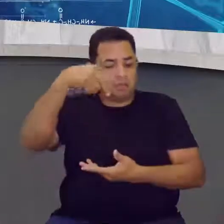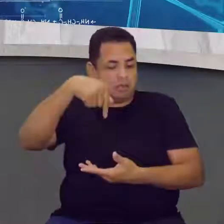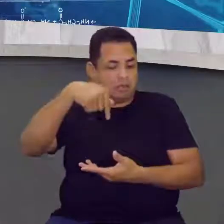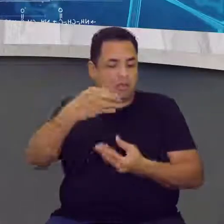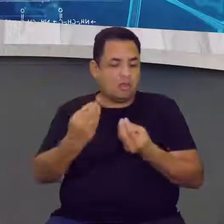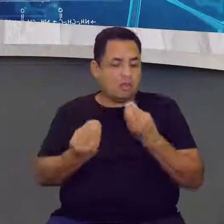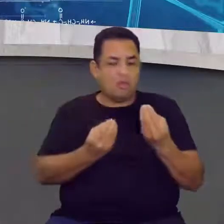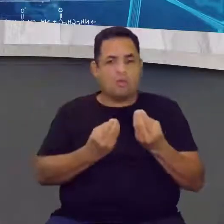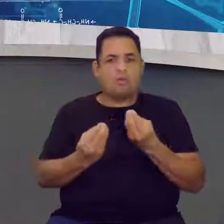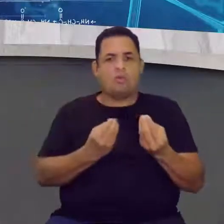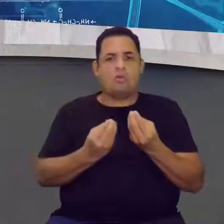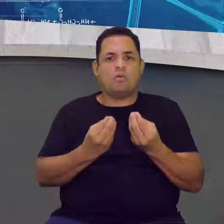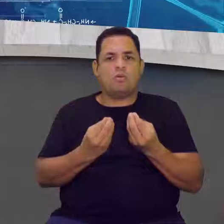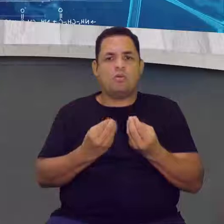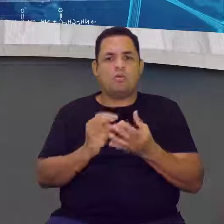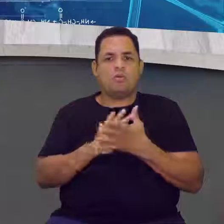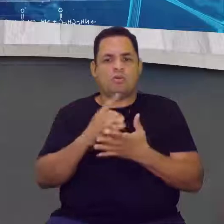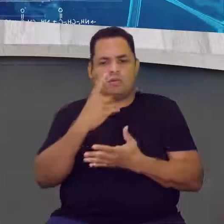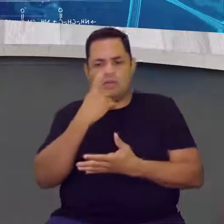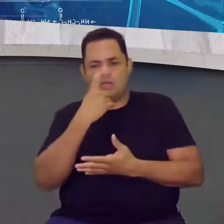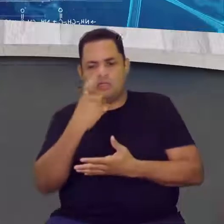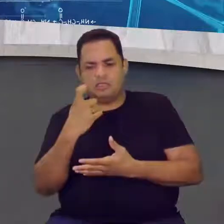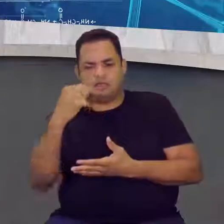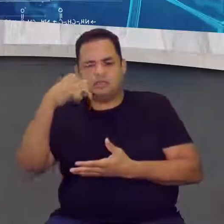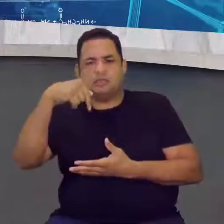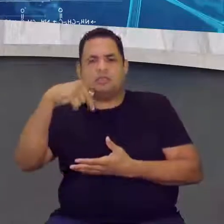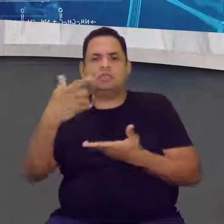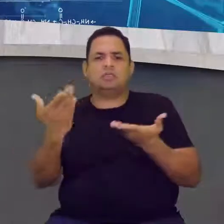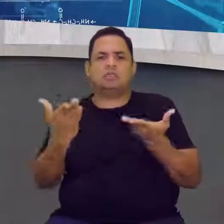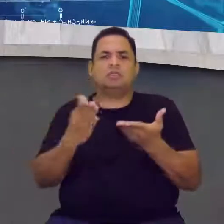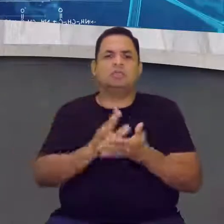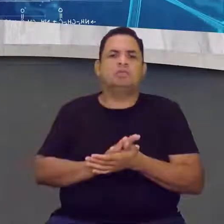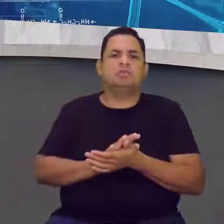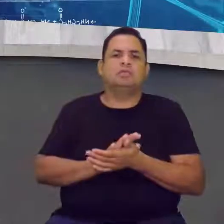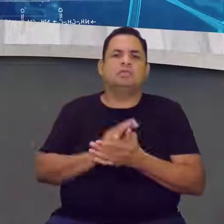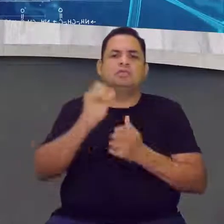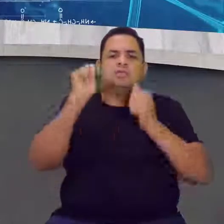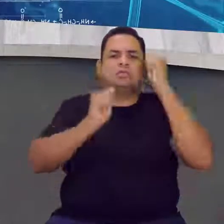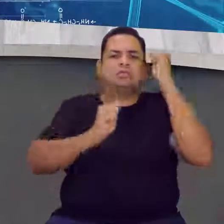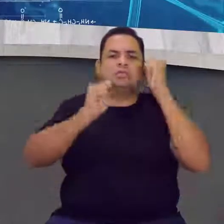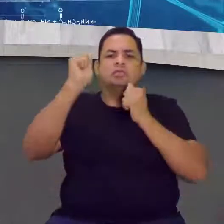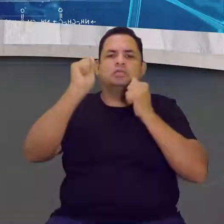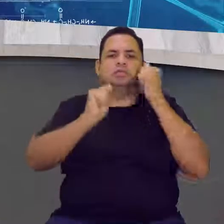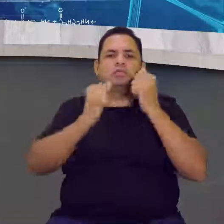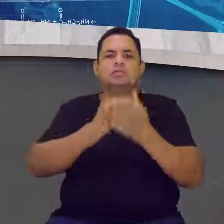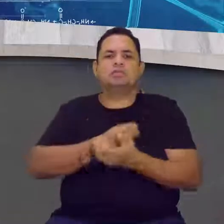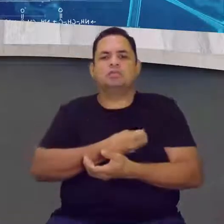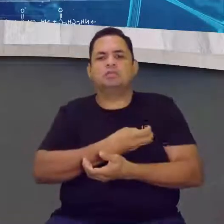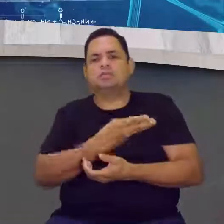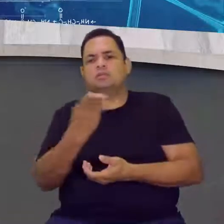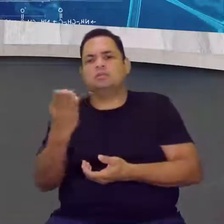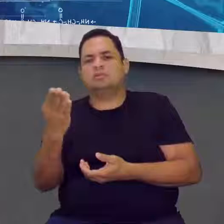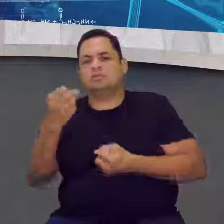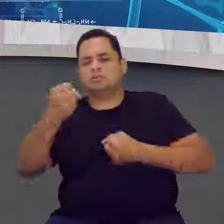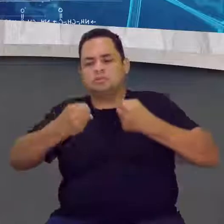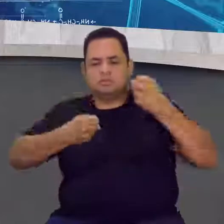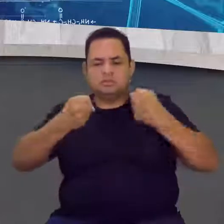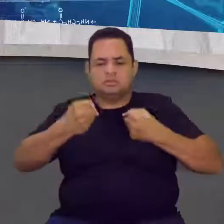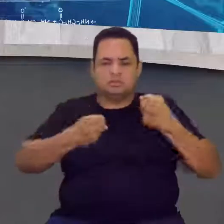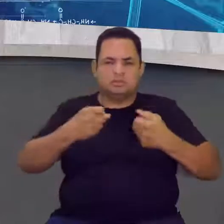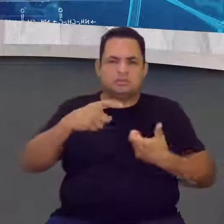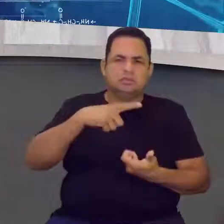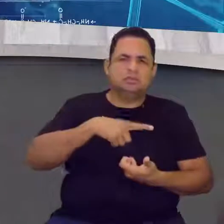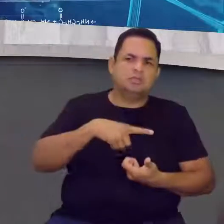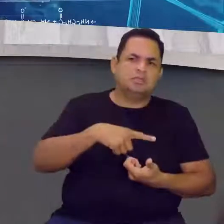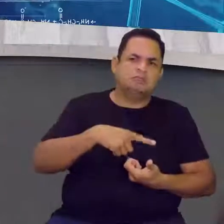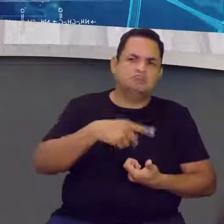a situação de lixo no país, eu tenho que saber como é que está a questão industrial, a quantidade de automóveis. Será que tem muita